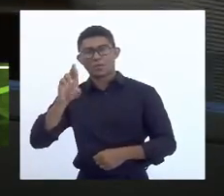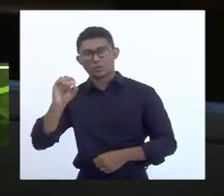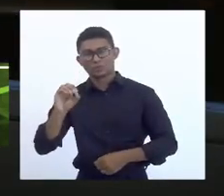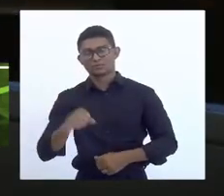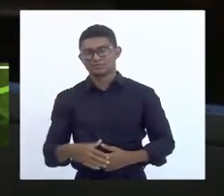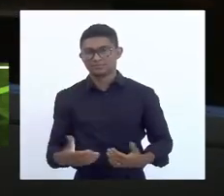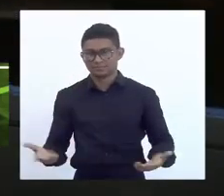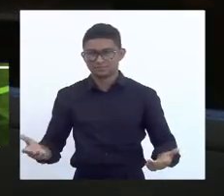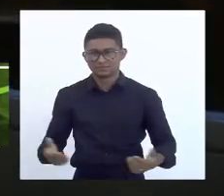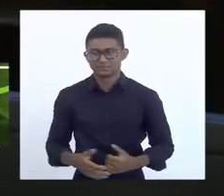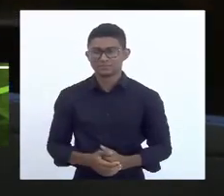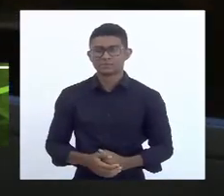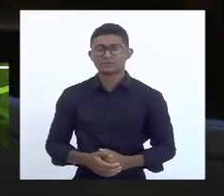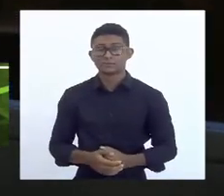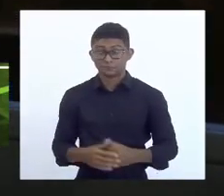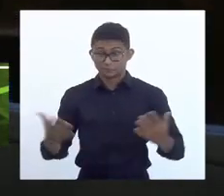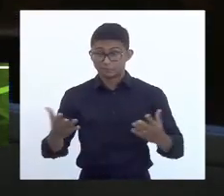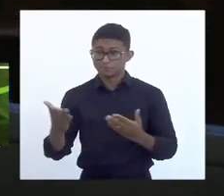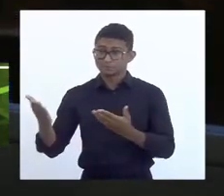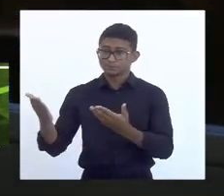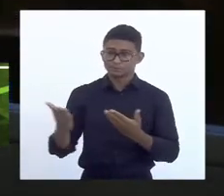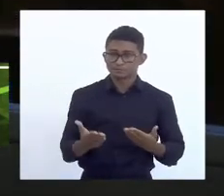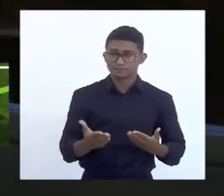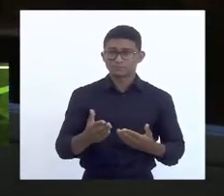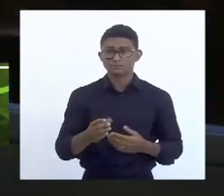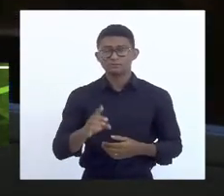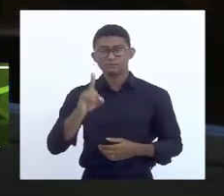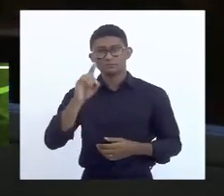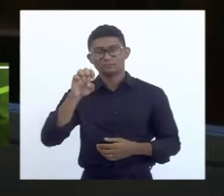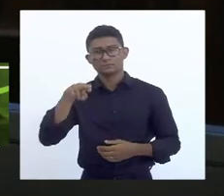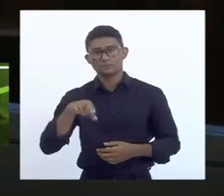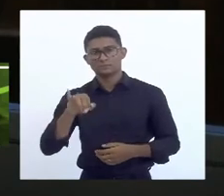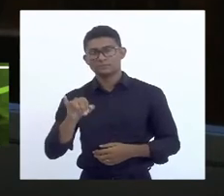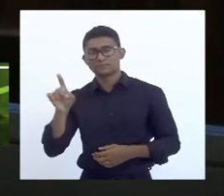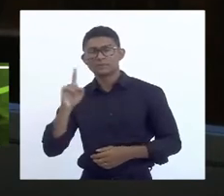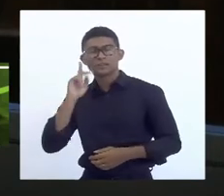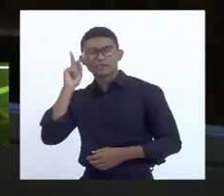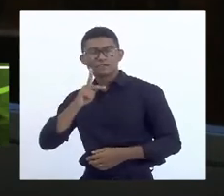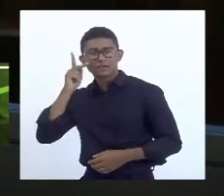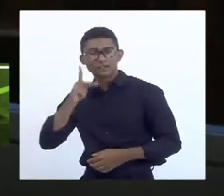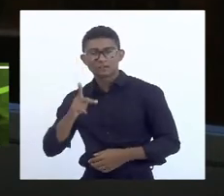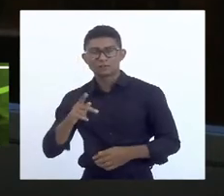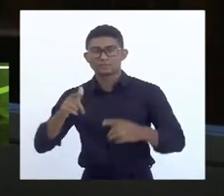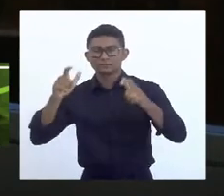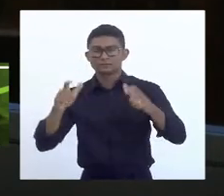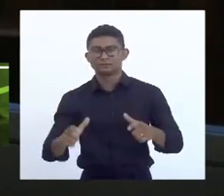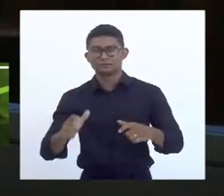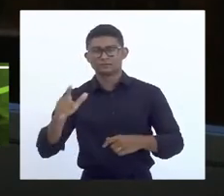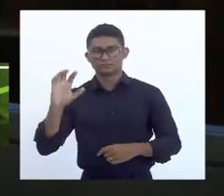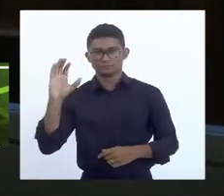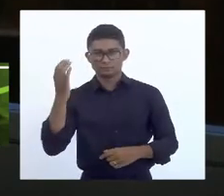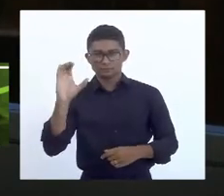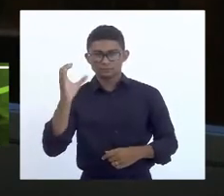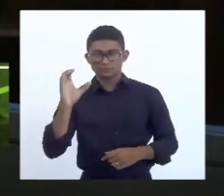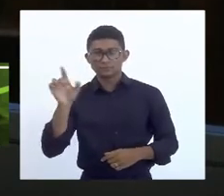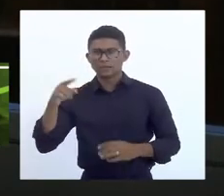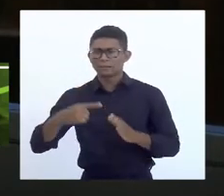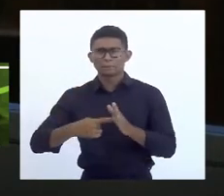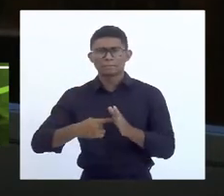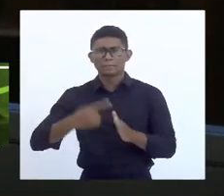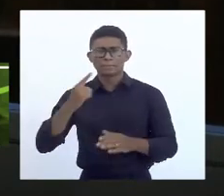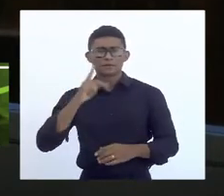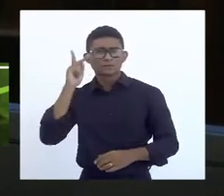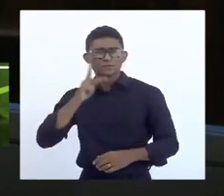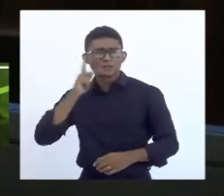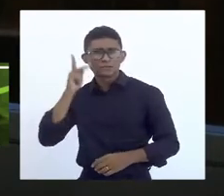passar imediatamente a fala à Dene Brioli, que é vereadora de Niterói e é a primeira vereadora